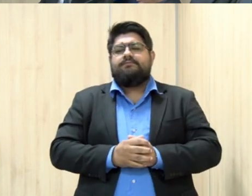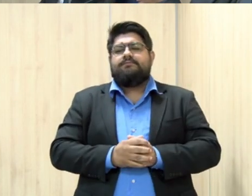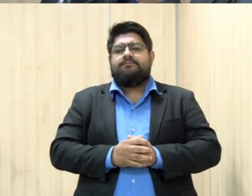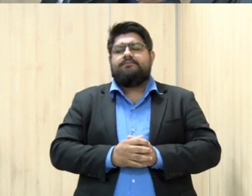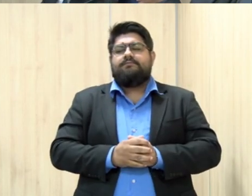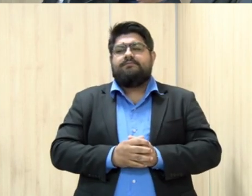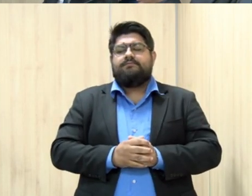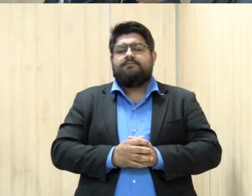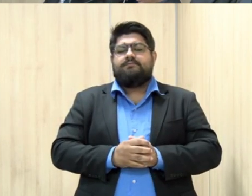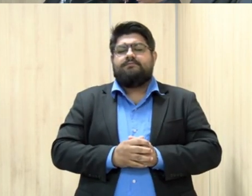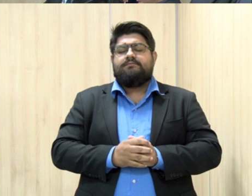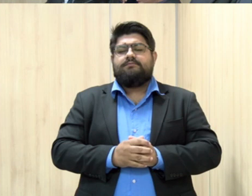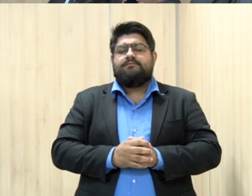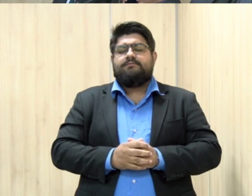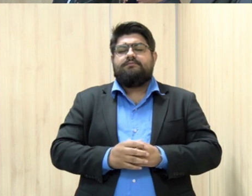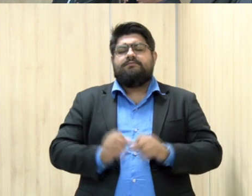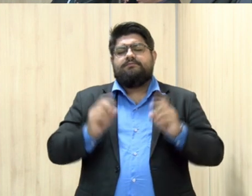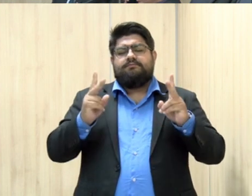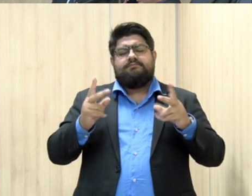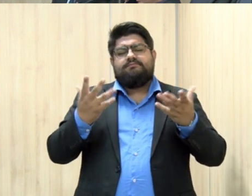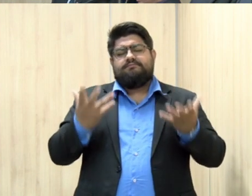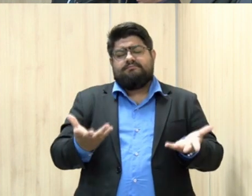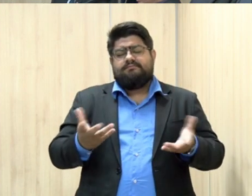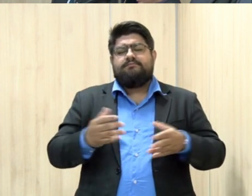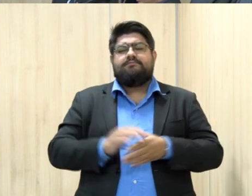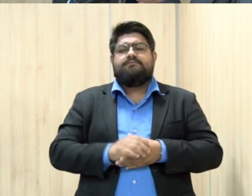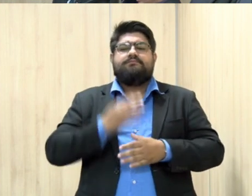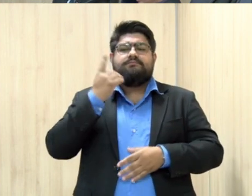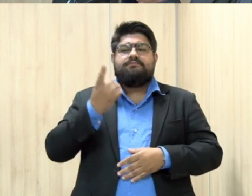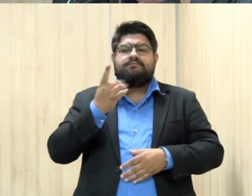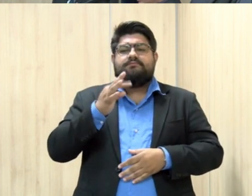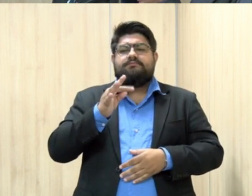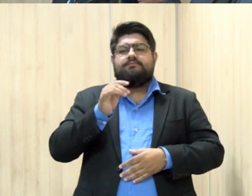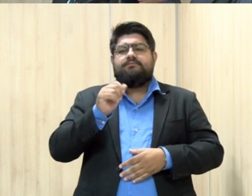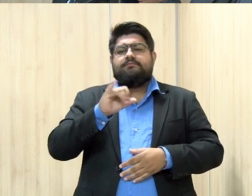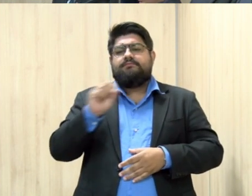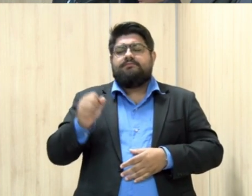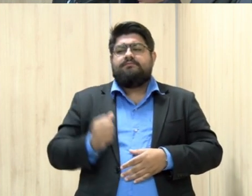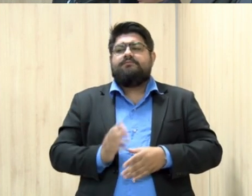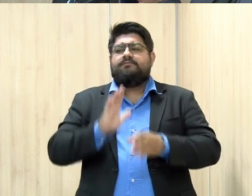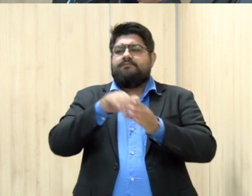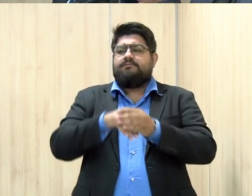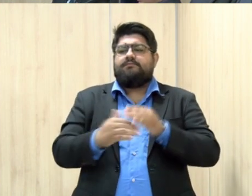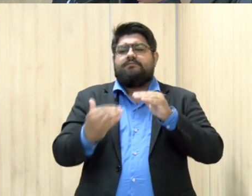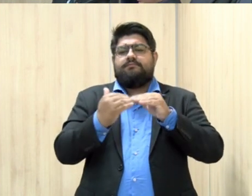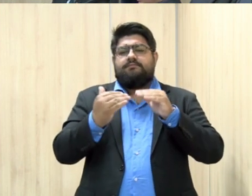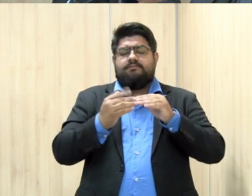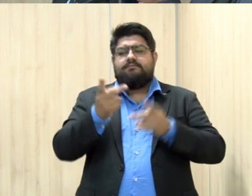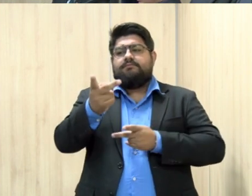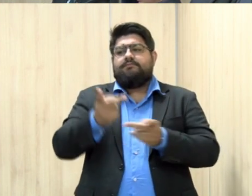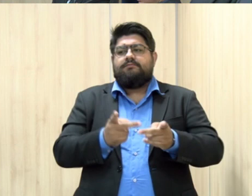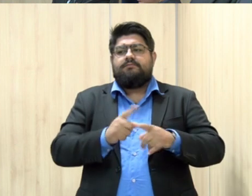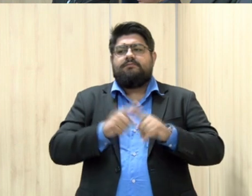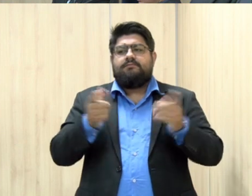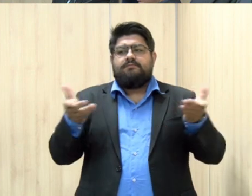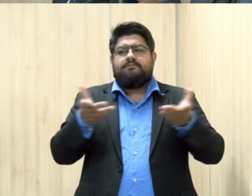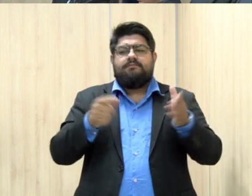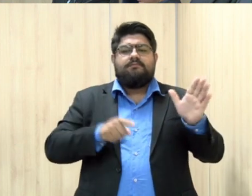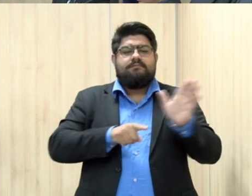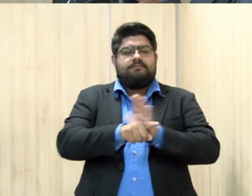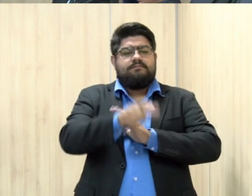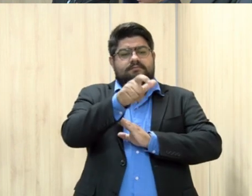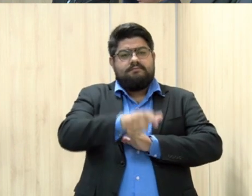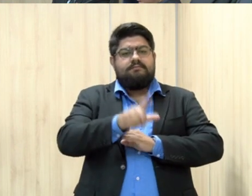tranquilo mas deputada Taíssa seu voto já foi favorável em relação ao projeto a minha pergunta